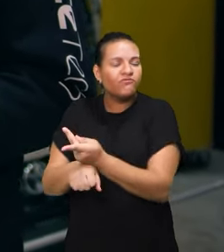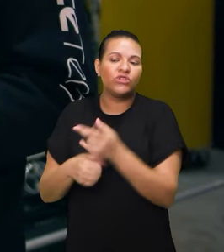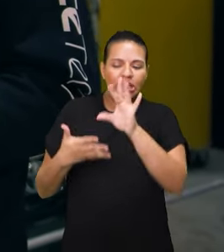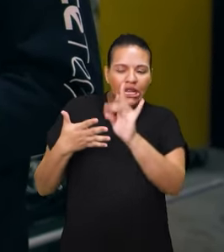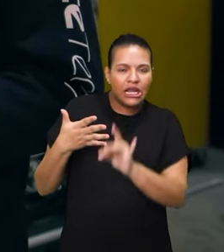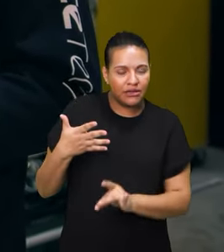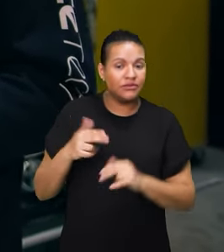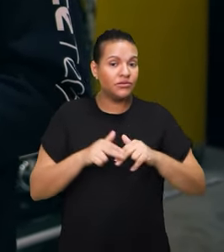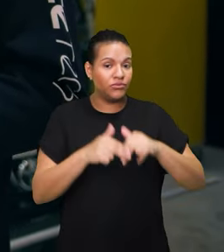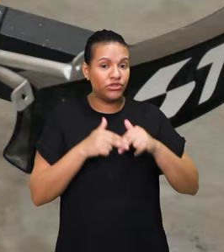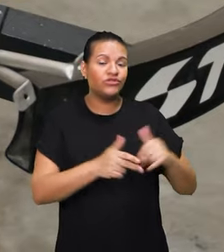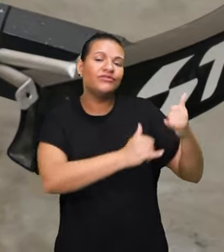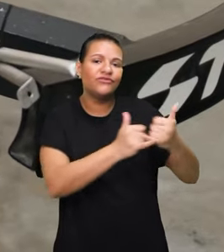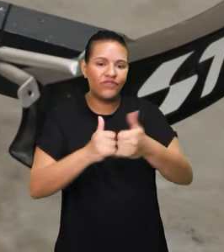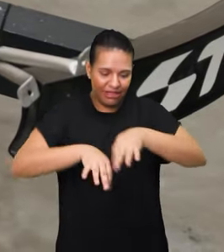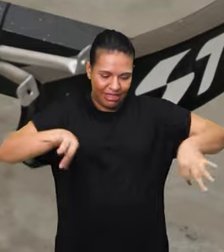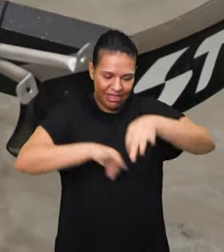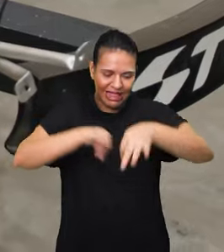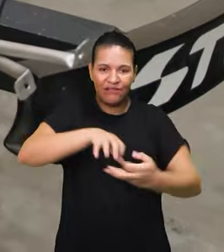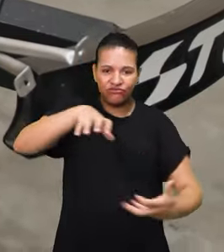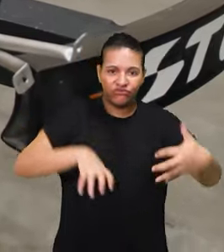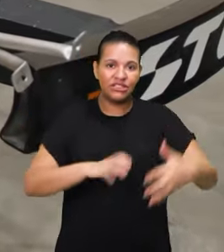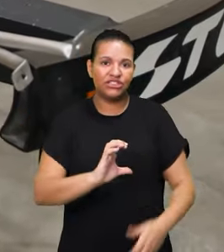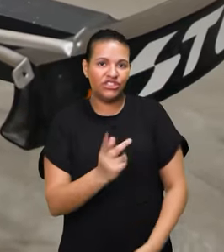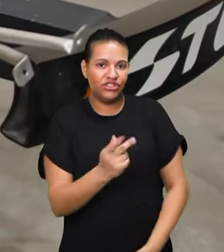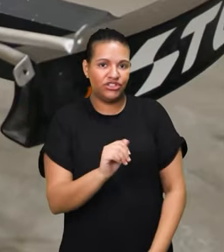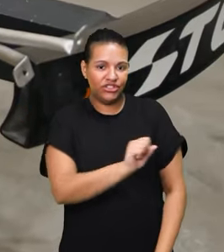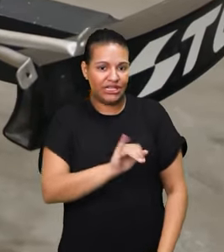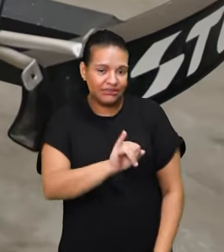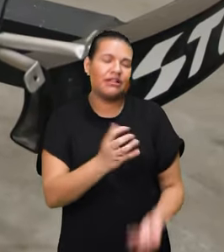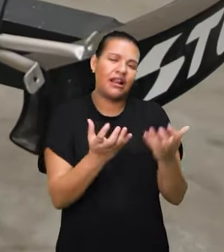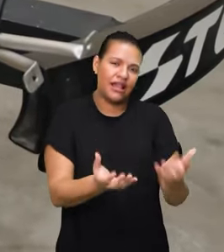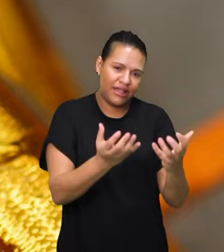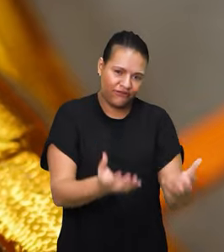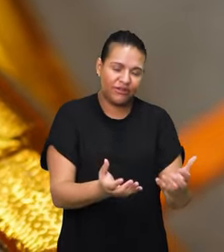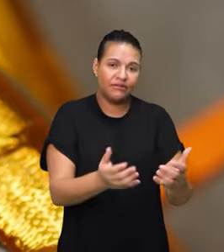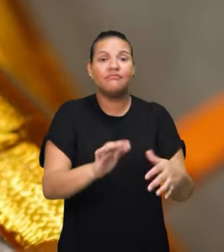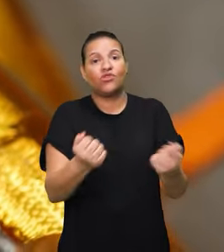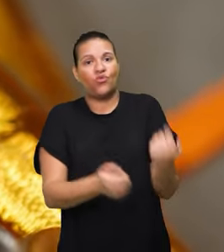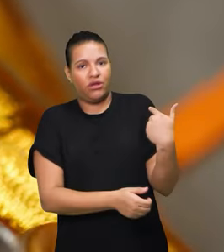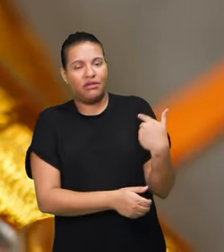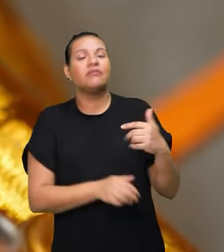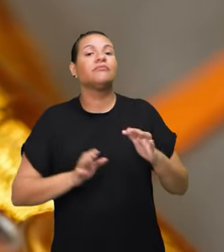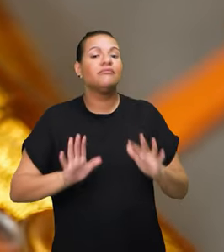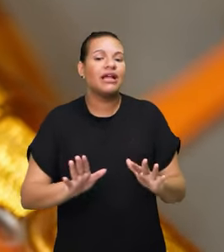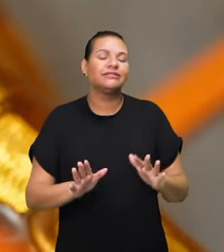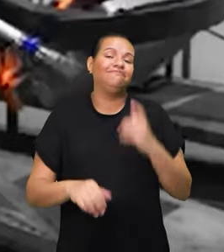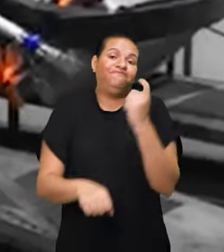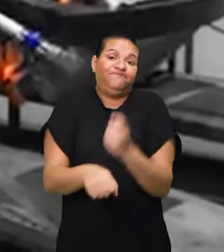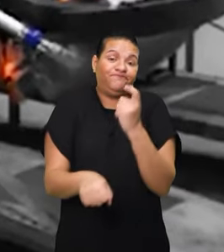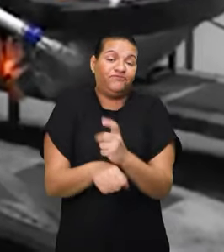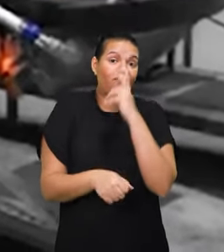pormenores então o chassis é mais leve do que o anterior vários componentes são bem mais leves mas são mais resistentes porque a gente foi